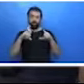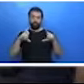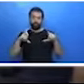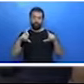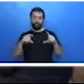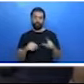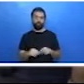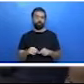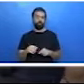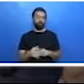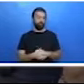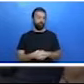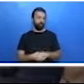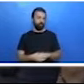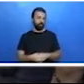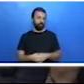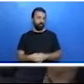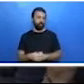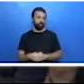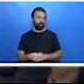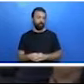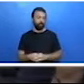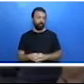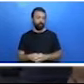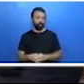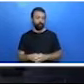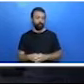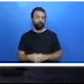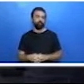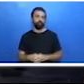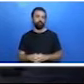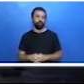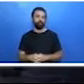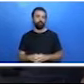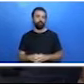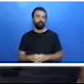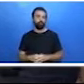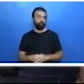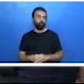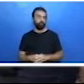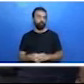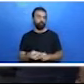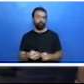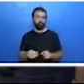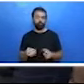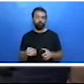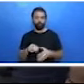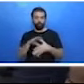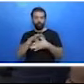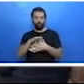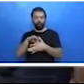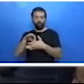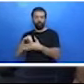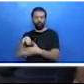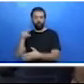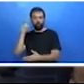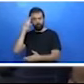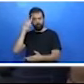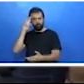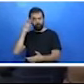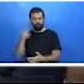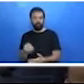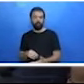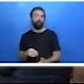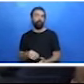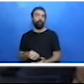leia esses versos do poema A História do Cordel. A história do cordel faz parte da tradição,